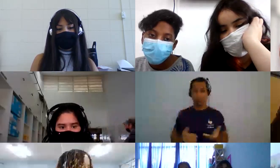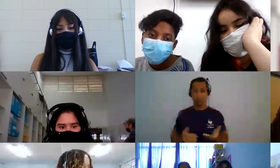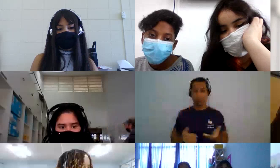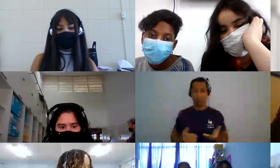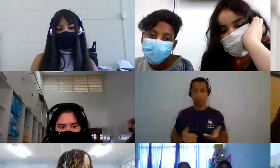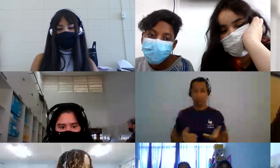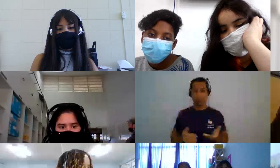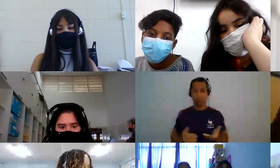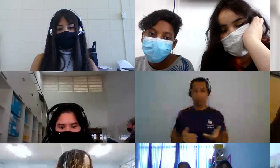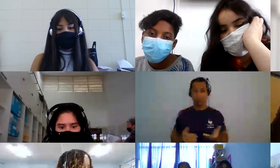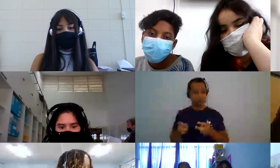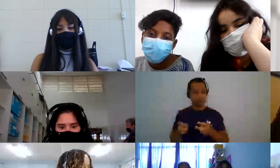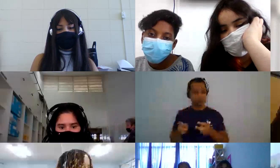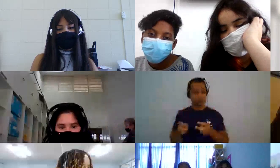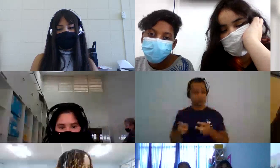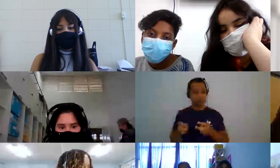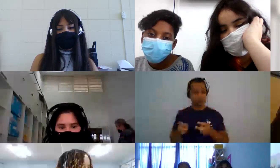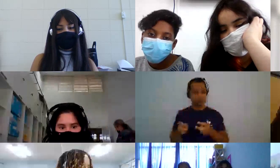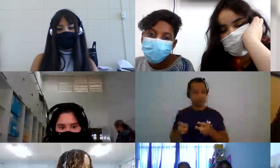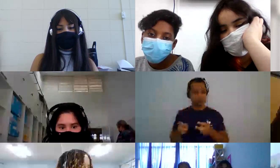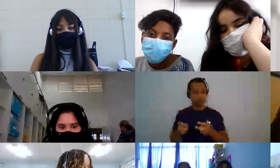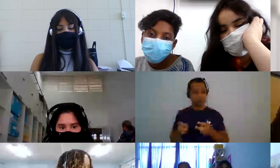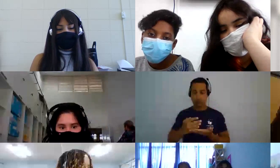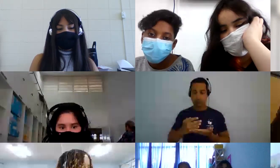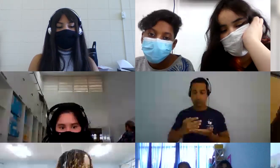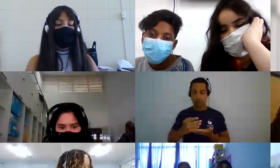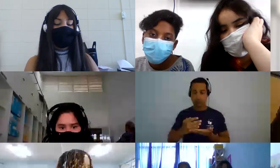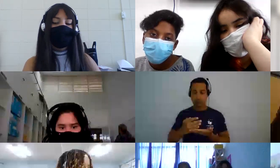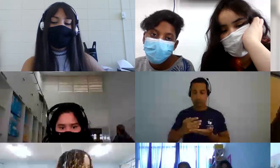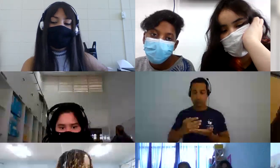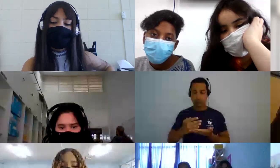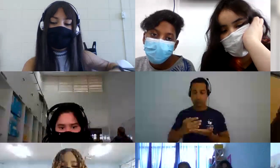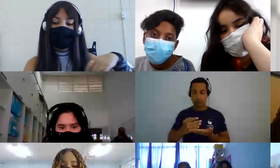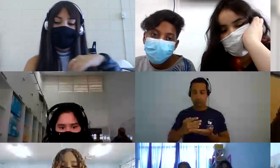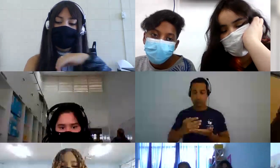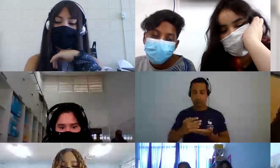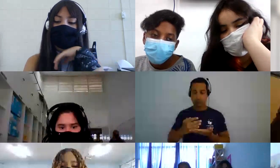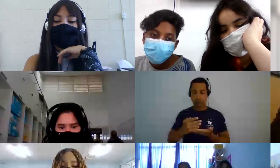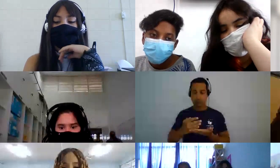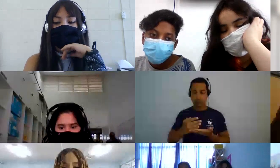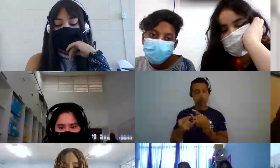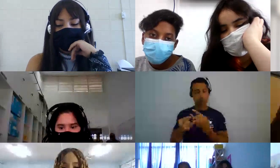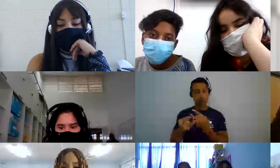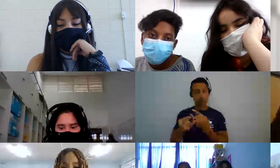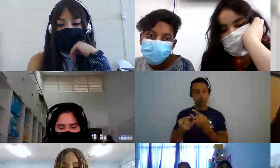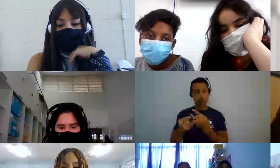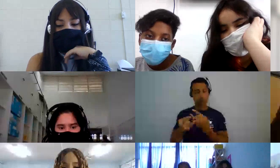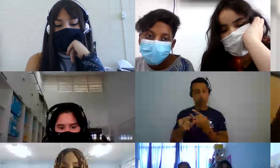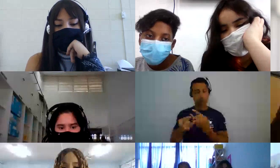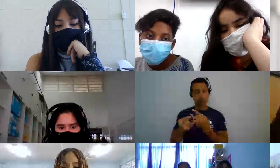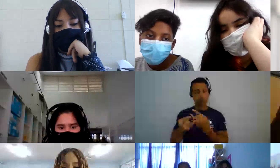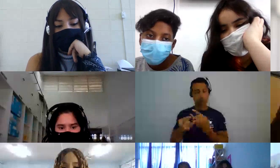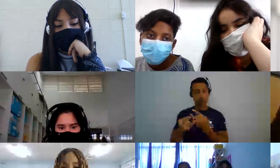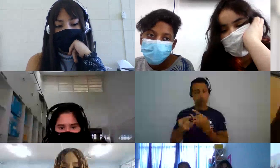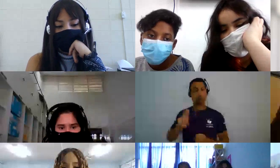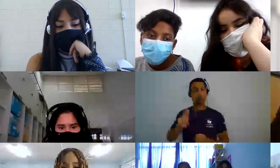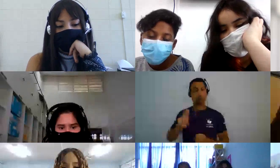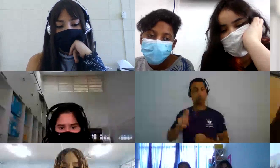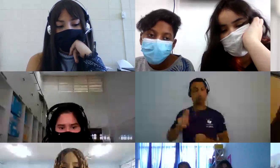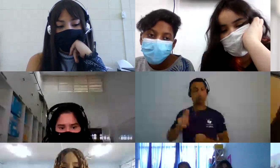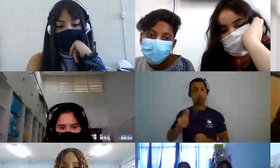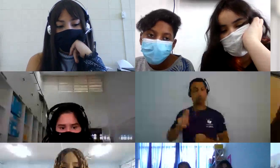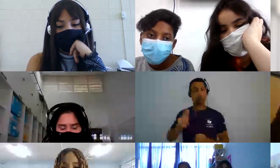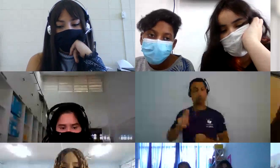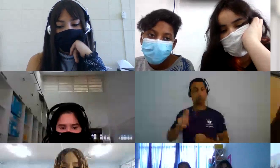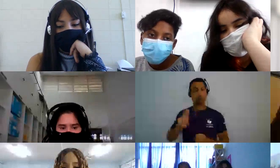ouviram, está começando a hora de você saber e ouvir. Quando você usa camisinha, só camisinha,